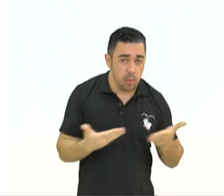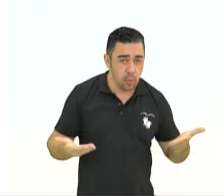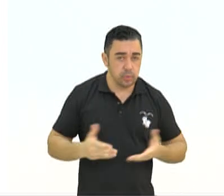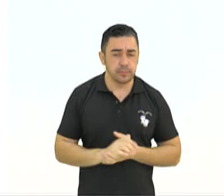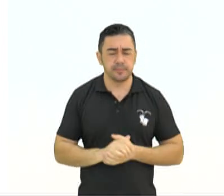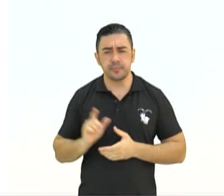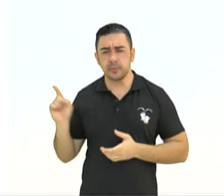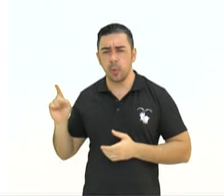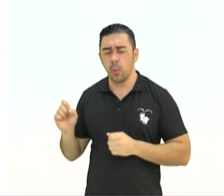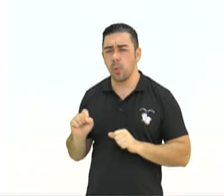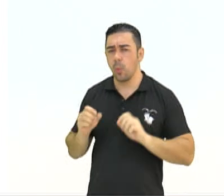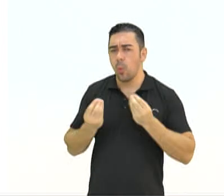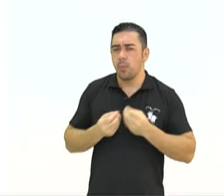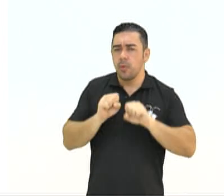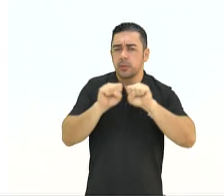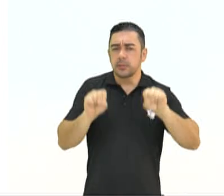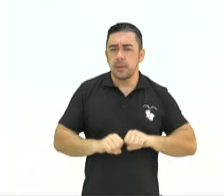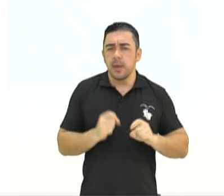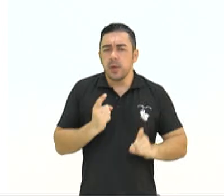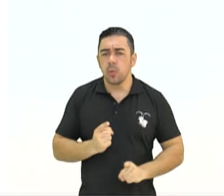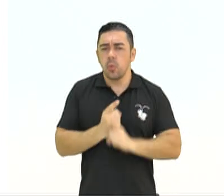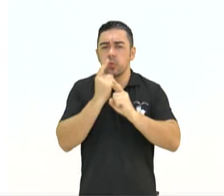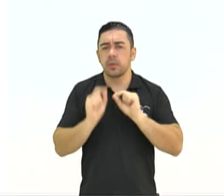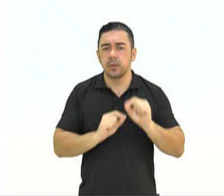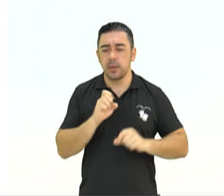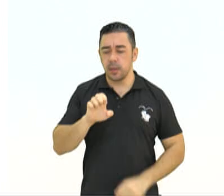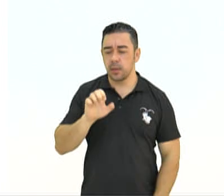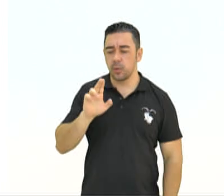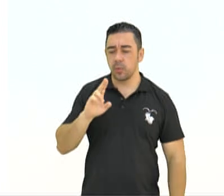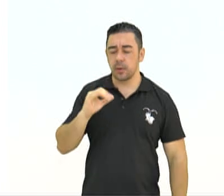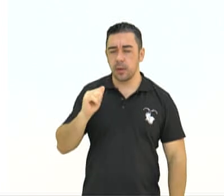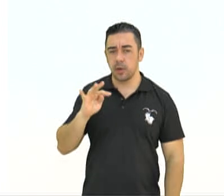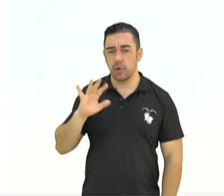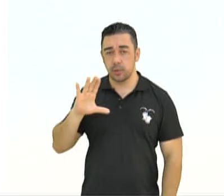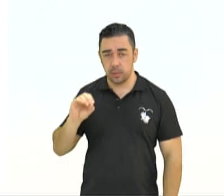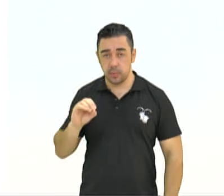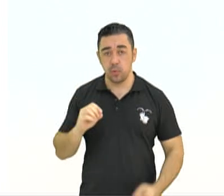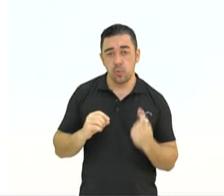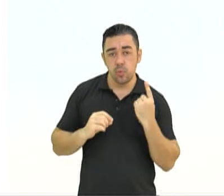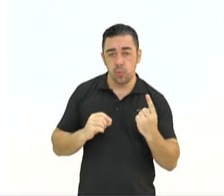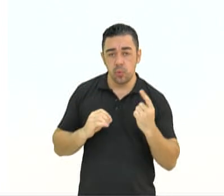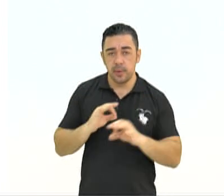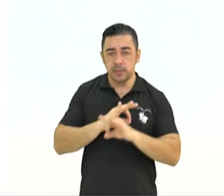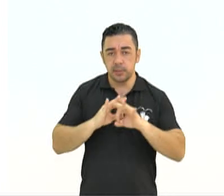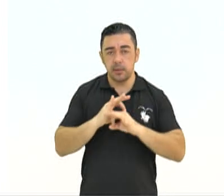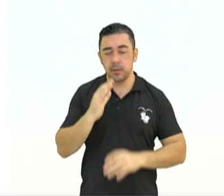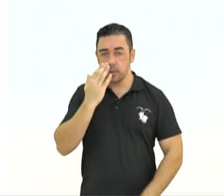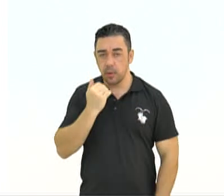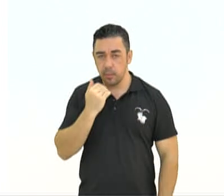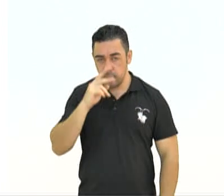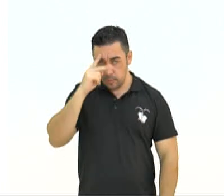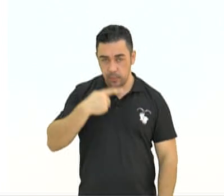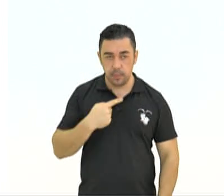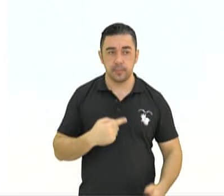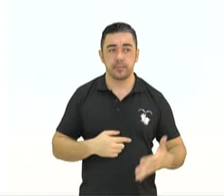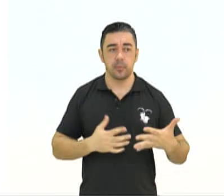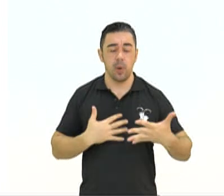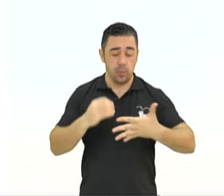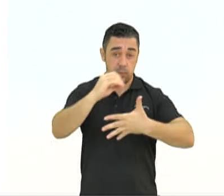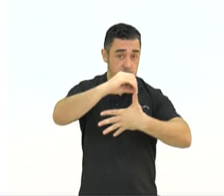com esse sistema, em que grupo encontramos seres eucarióticos, unicelulares e autótrofos? No reino